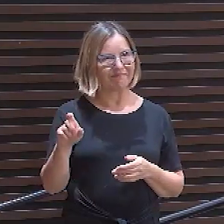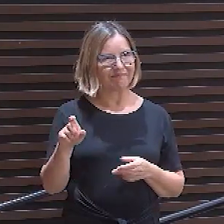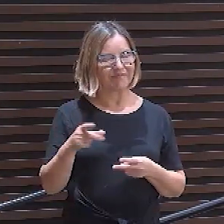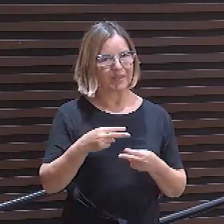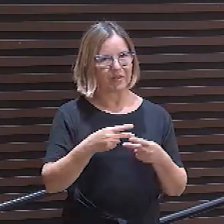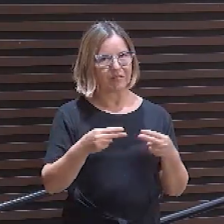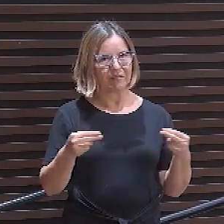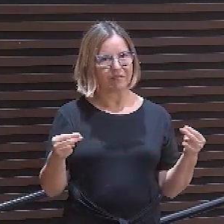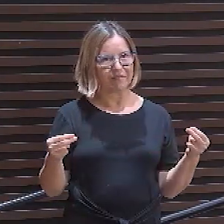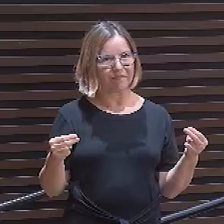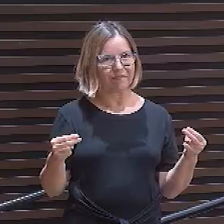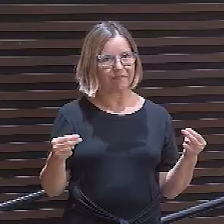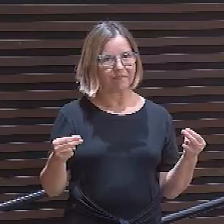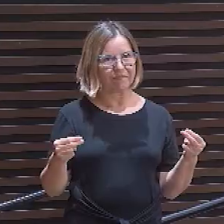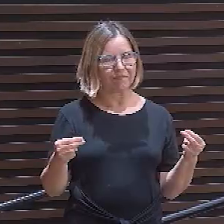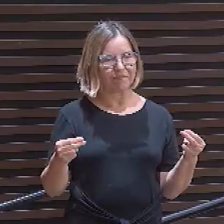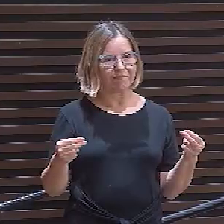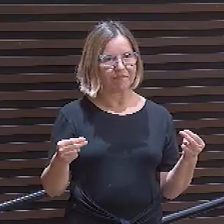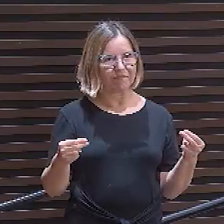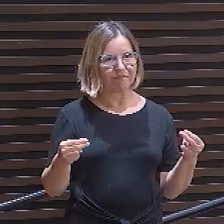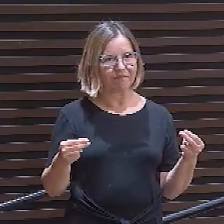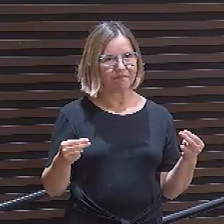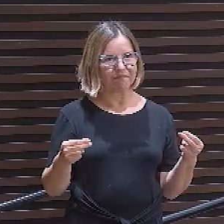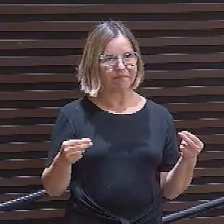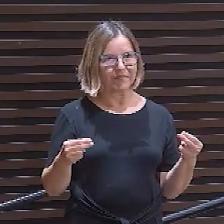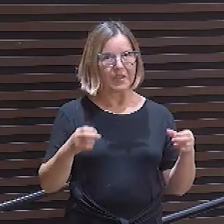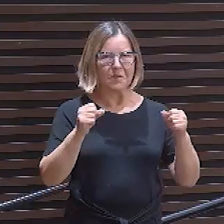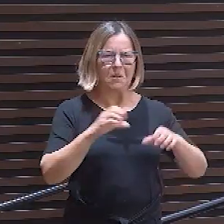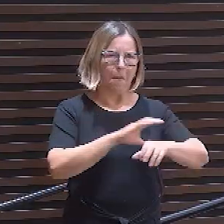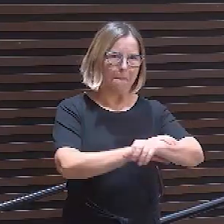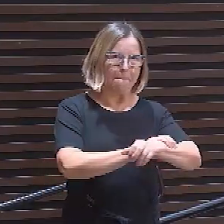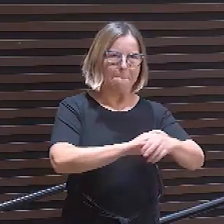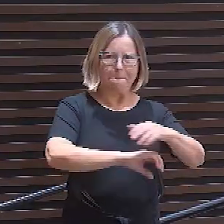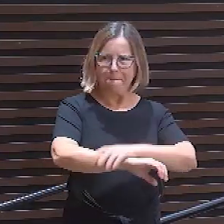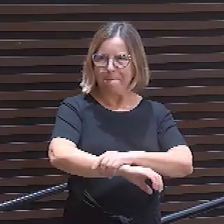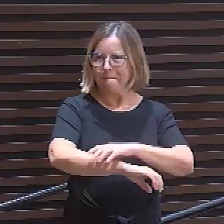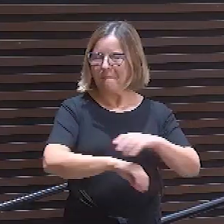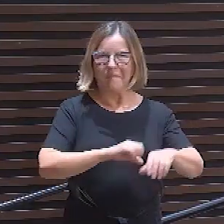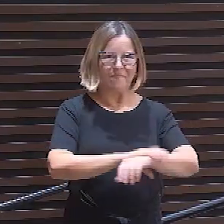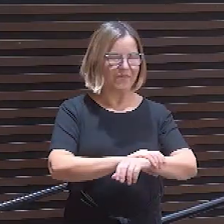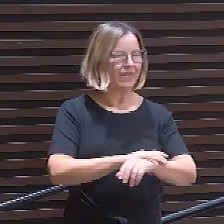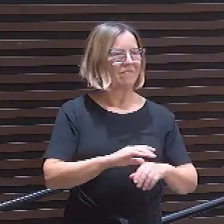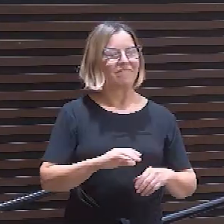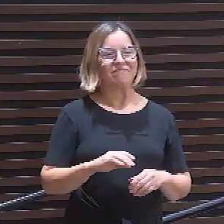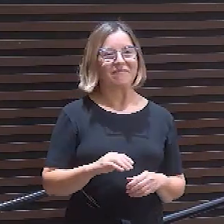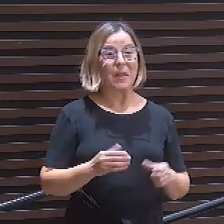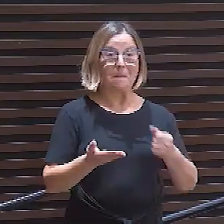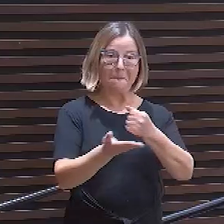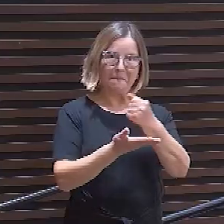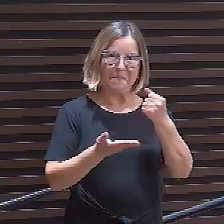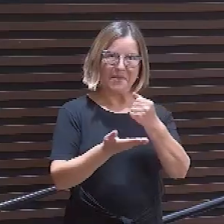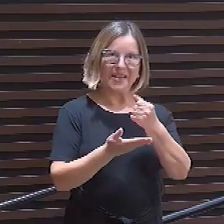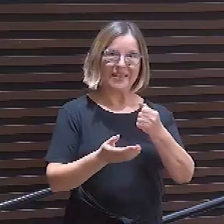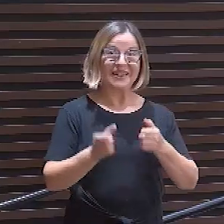coisas concretas ou palpáveis. Elas estão baseadas na